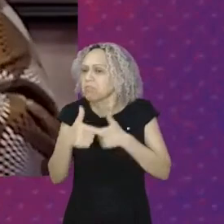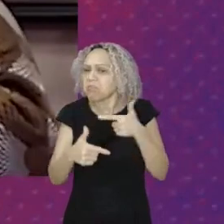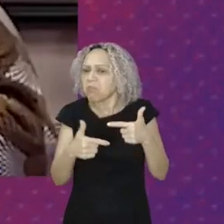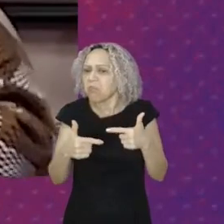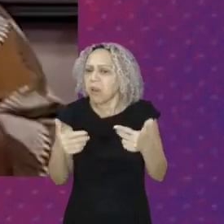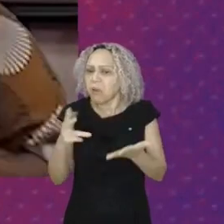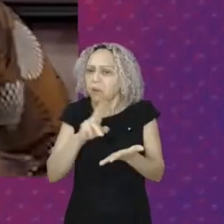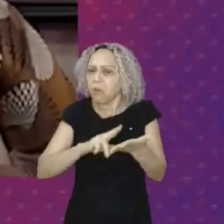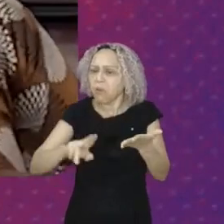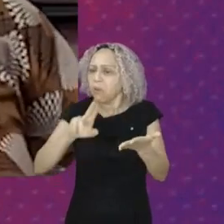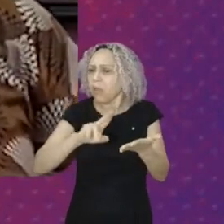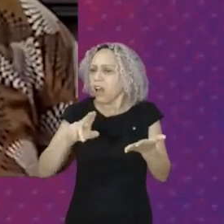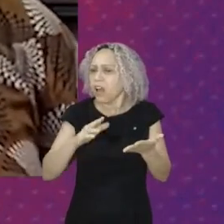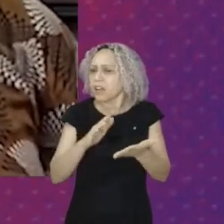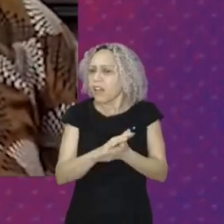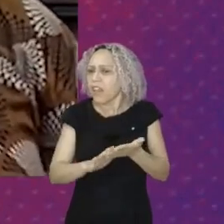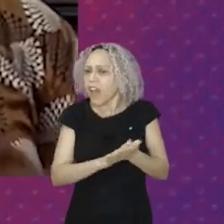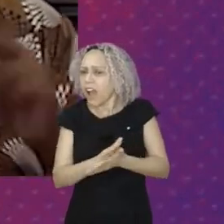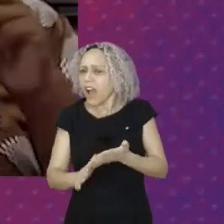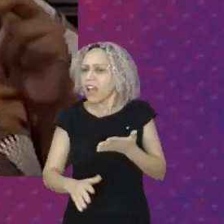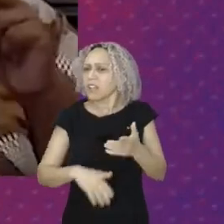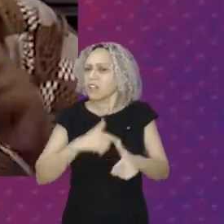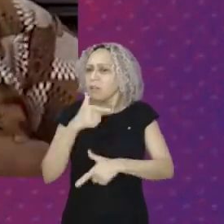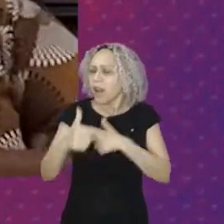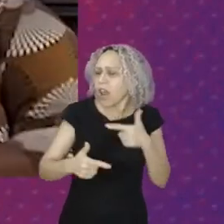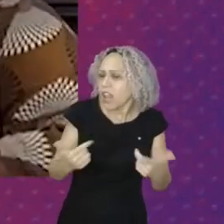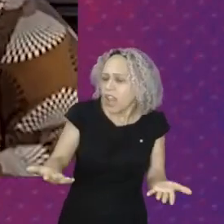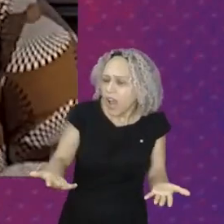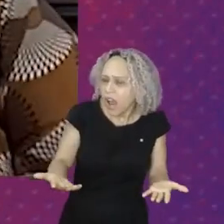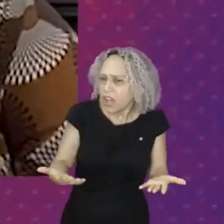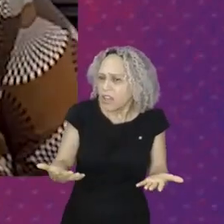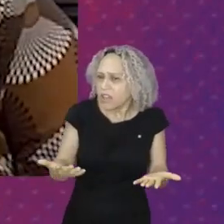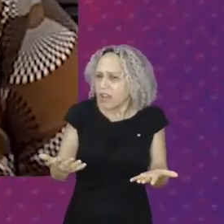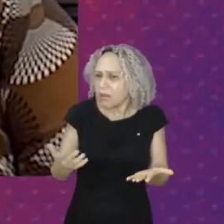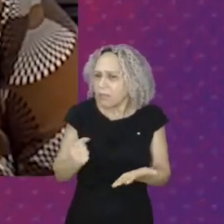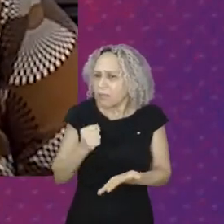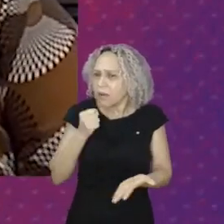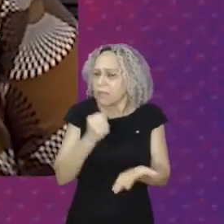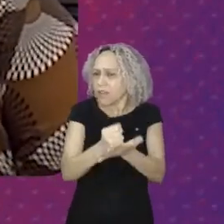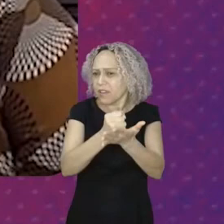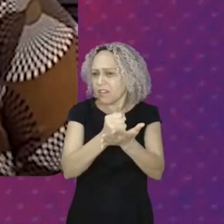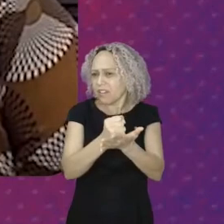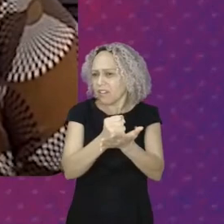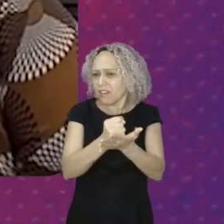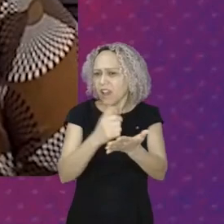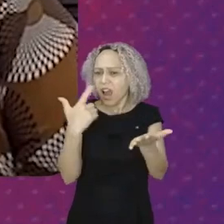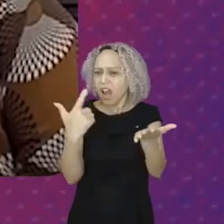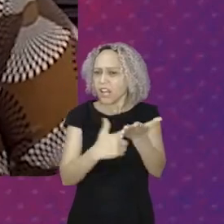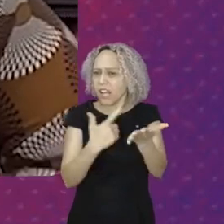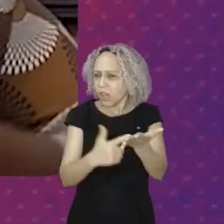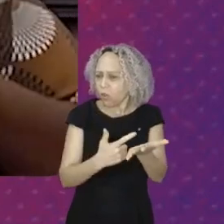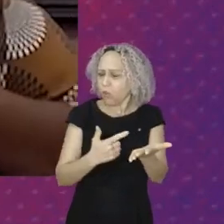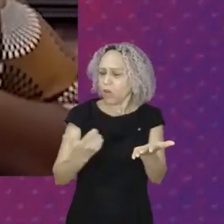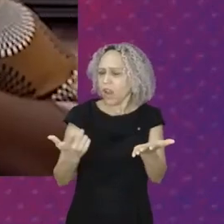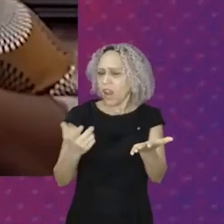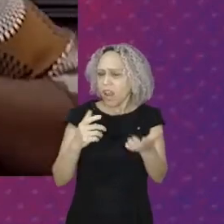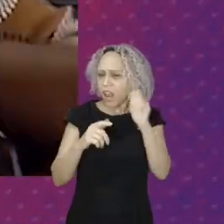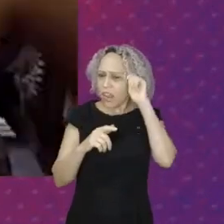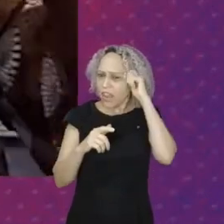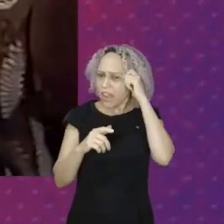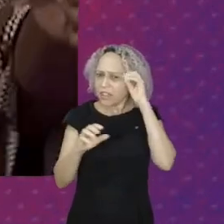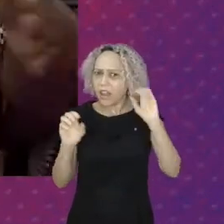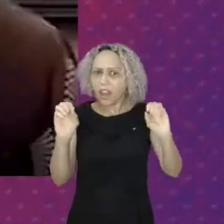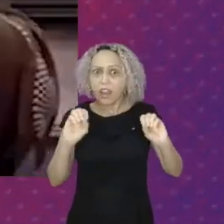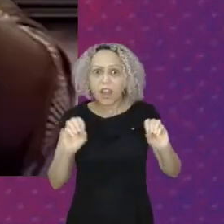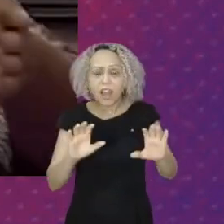com privilégios. E é difícil falar de privilégio. Porque quem é branco começa a achar que eu estou